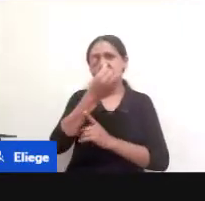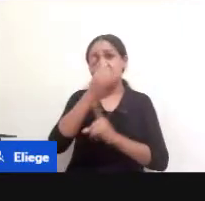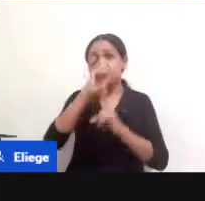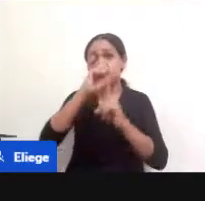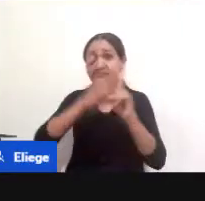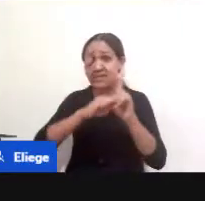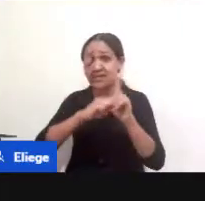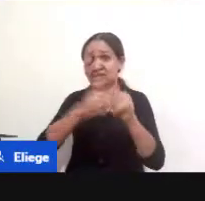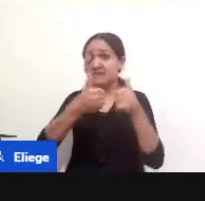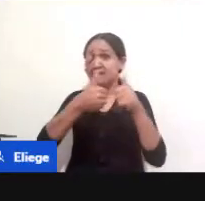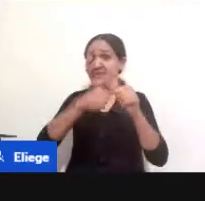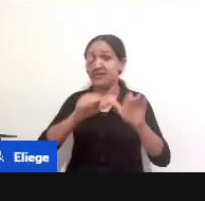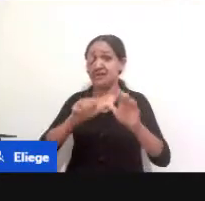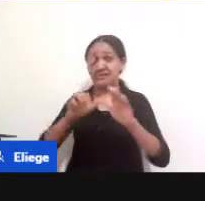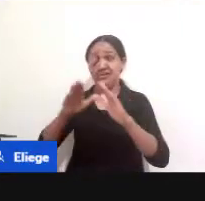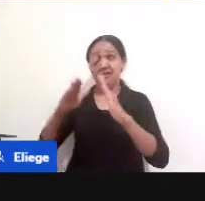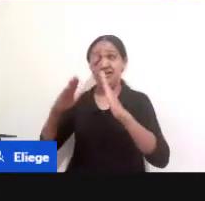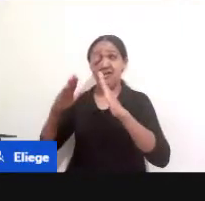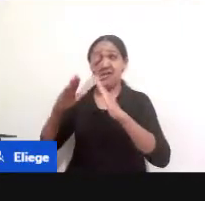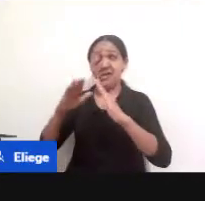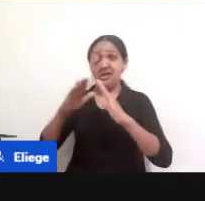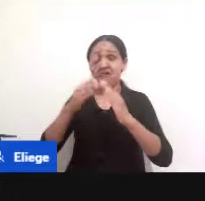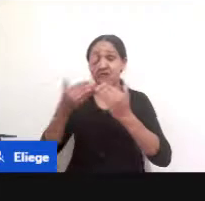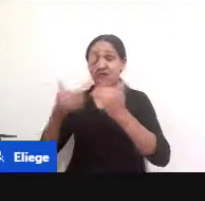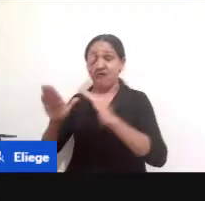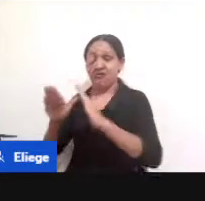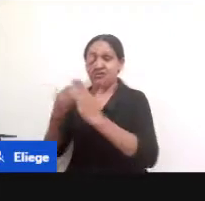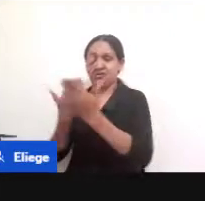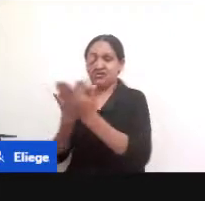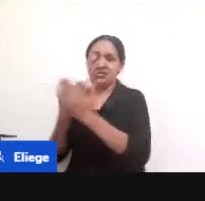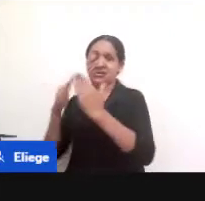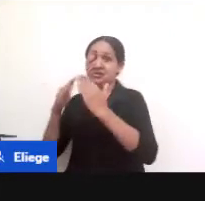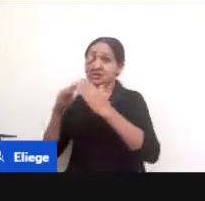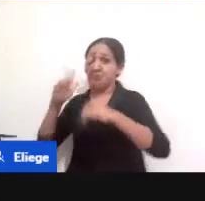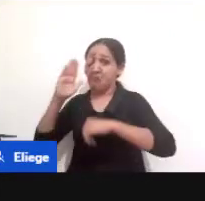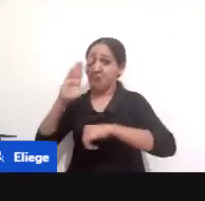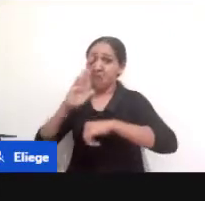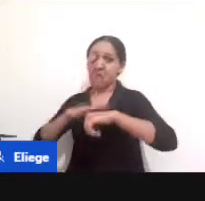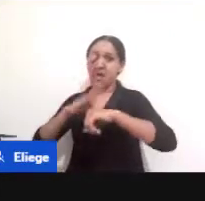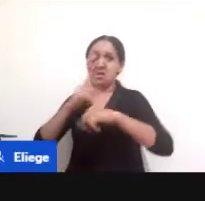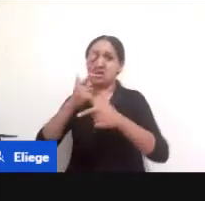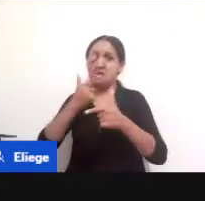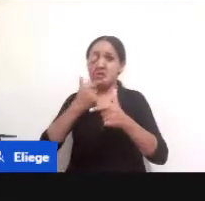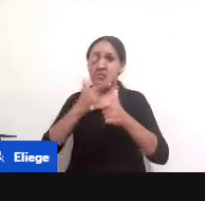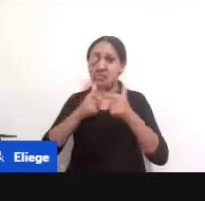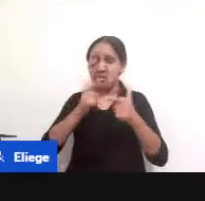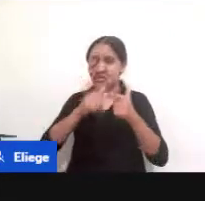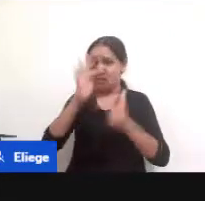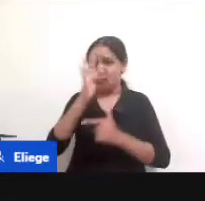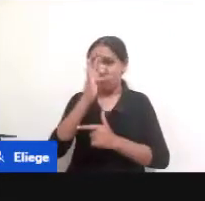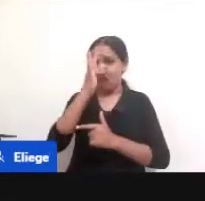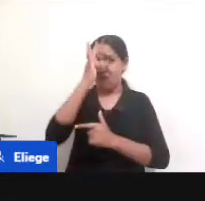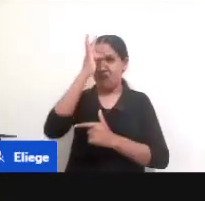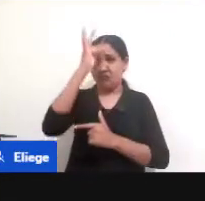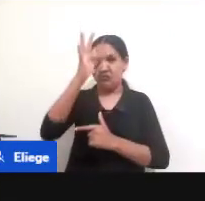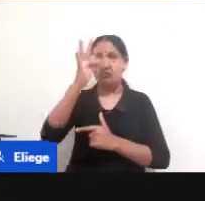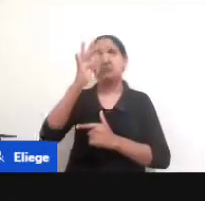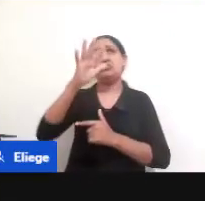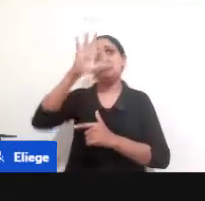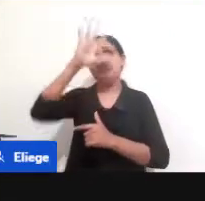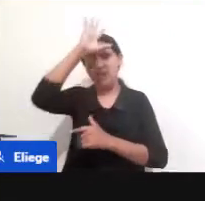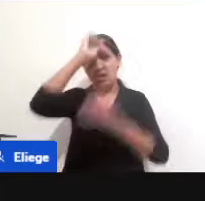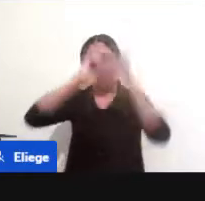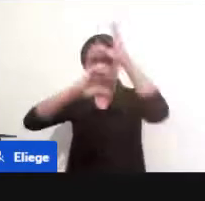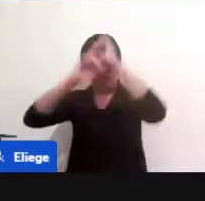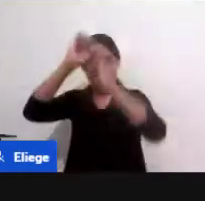fora da escola, poderia dar mais problemas futuros nesse processo de ensino e aprendizagem. Na